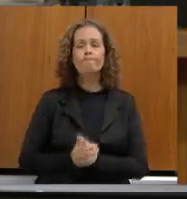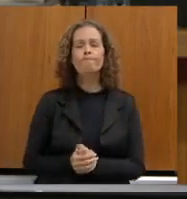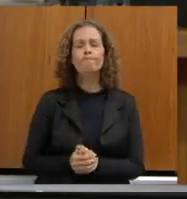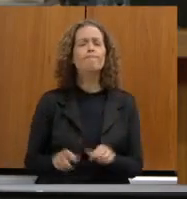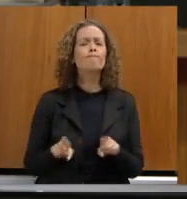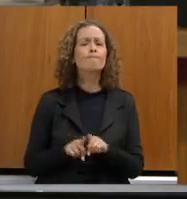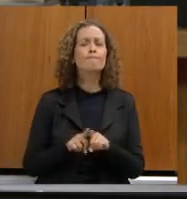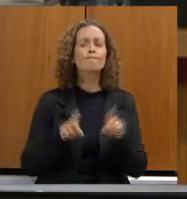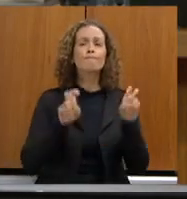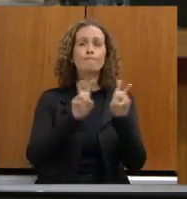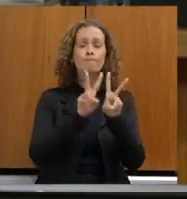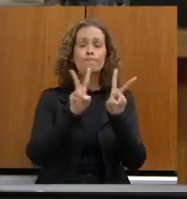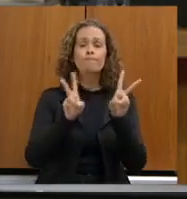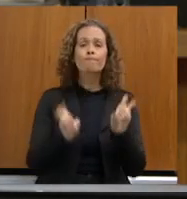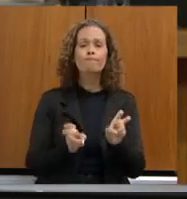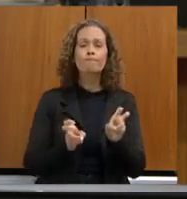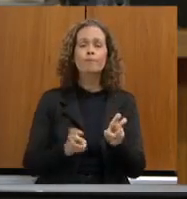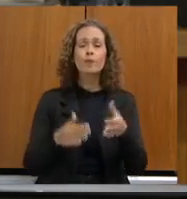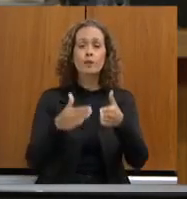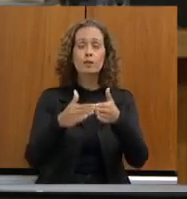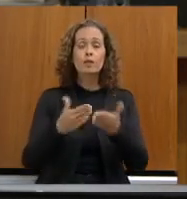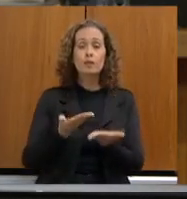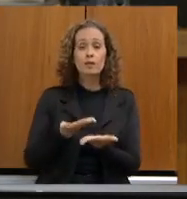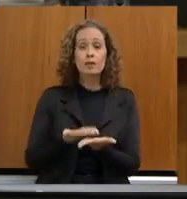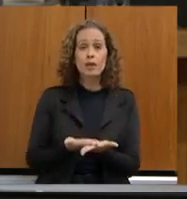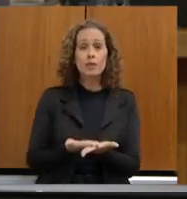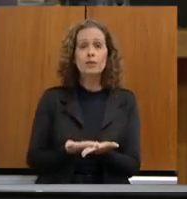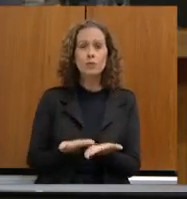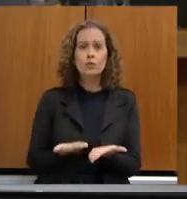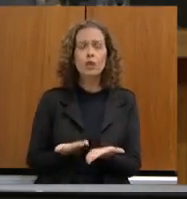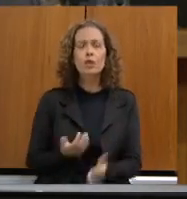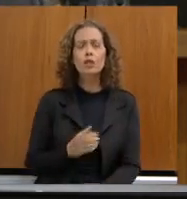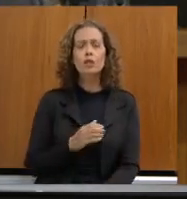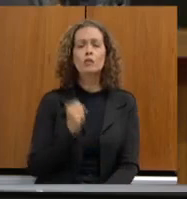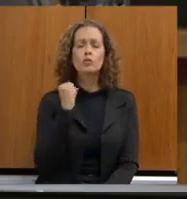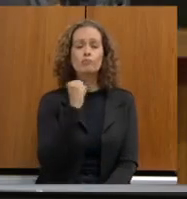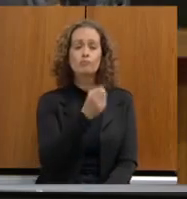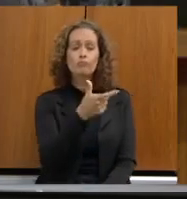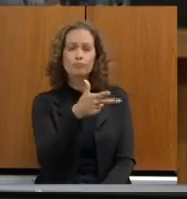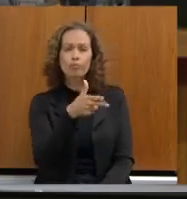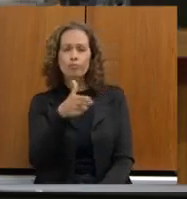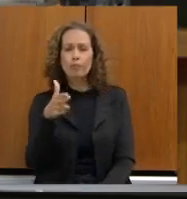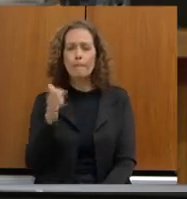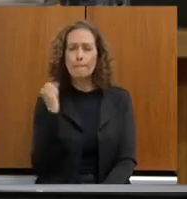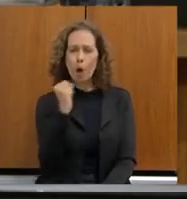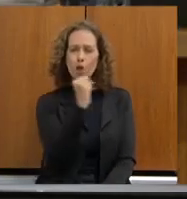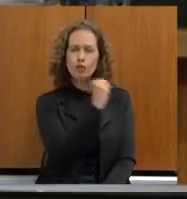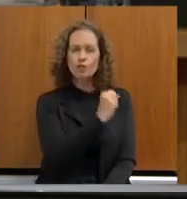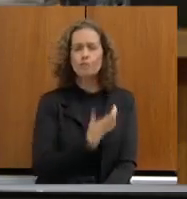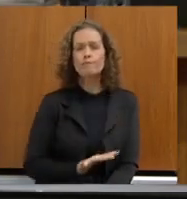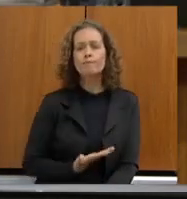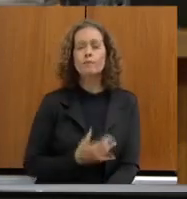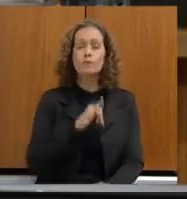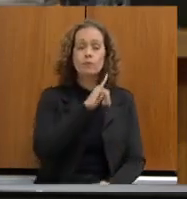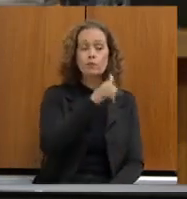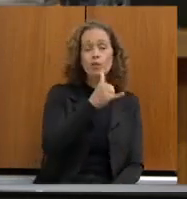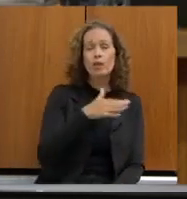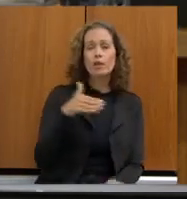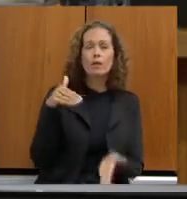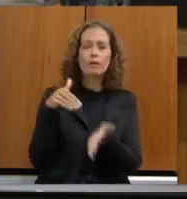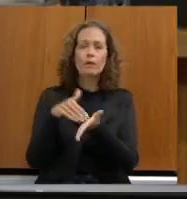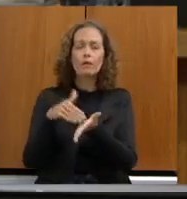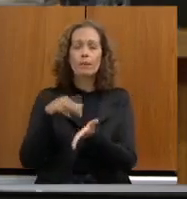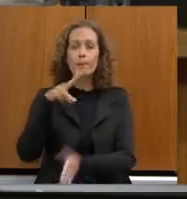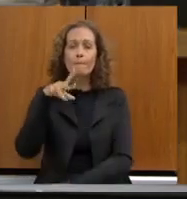respeito a inquéritos de homicídio de Janeiro a Maio deste ano tivemos